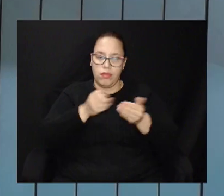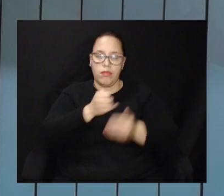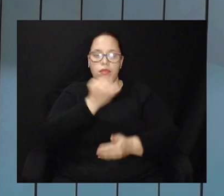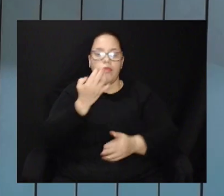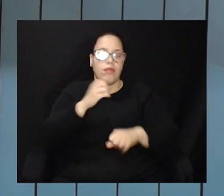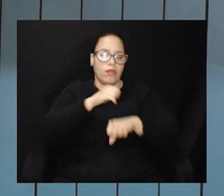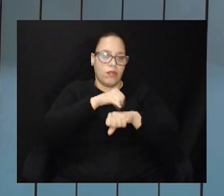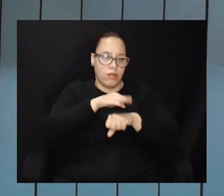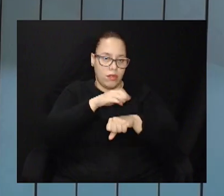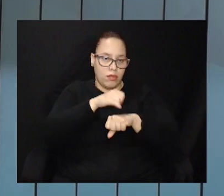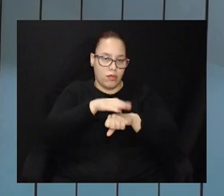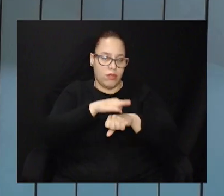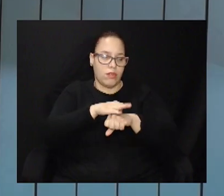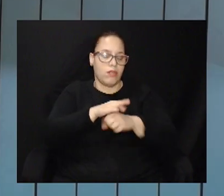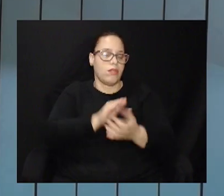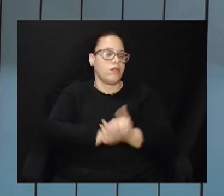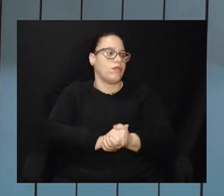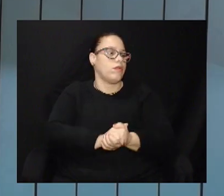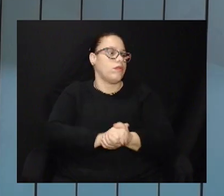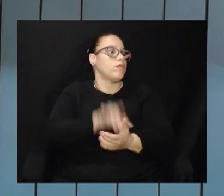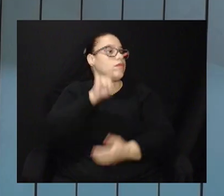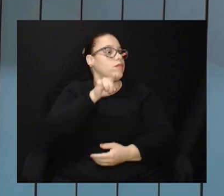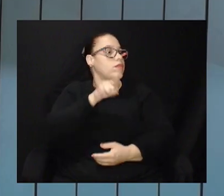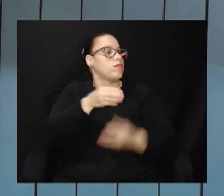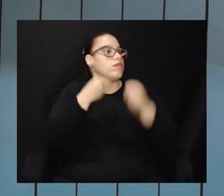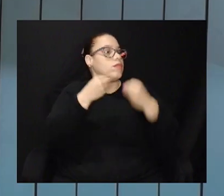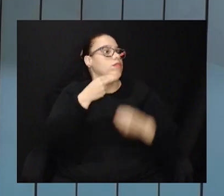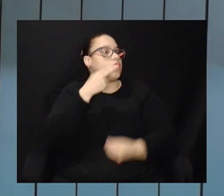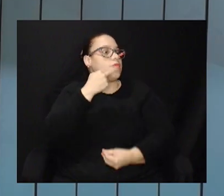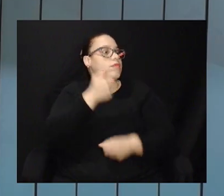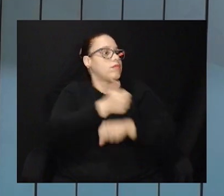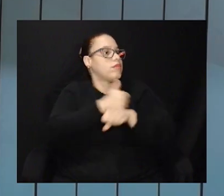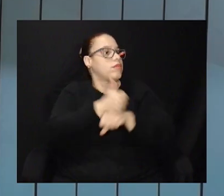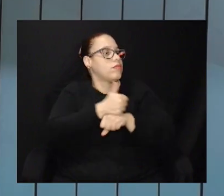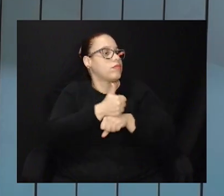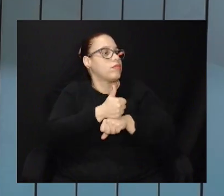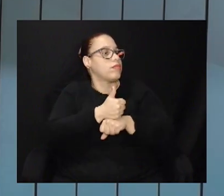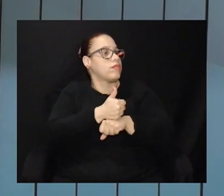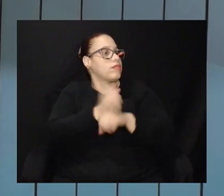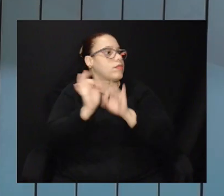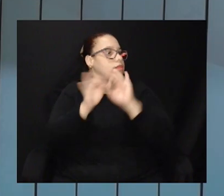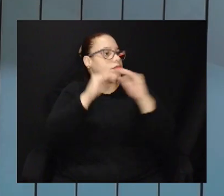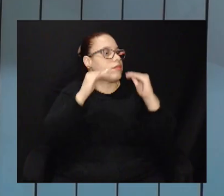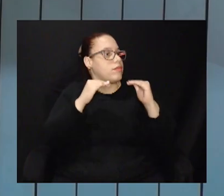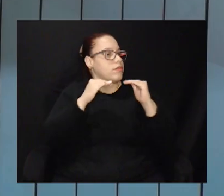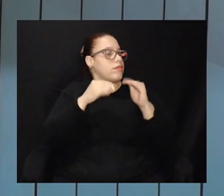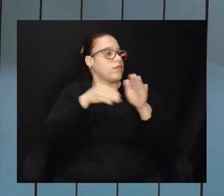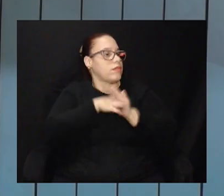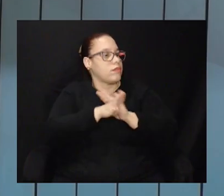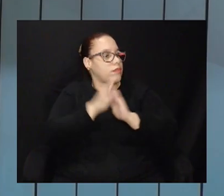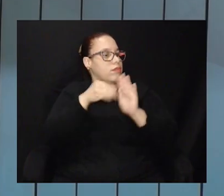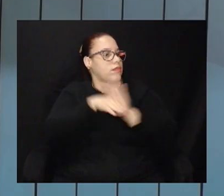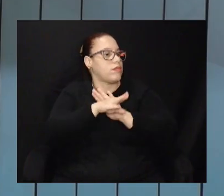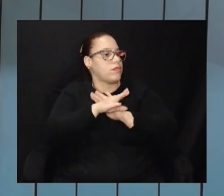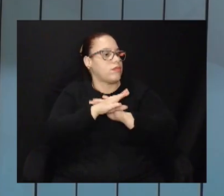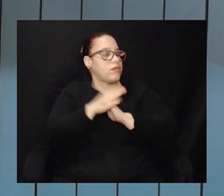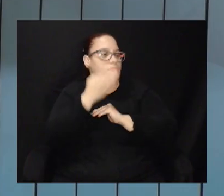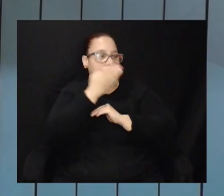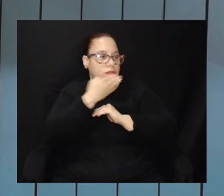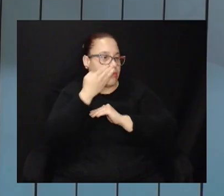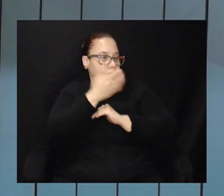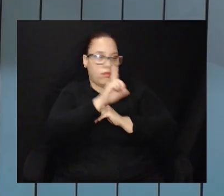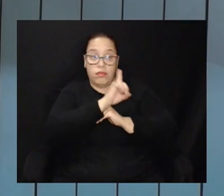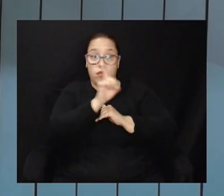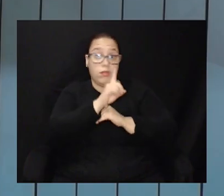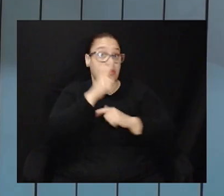né, que você, como nutricionista, dá, né, para quem tem esse costume de comer esse docinho? Não é